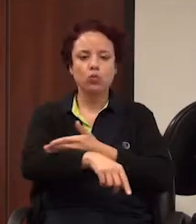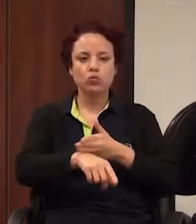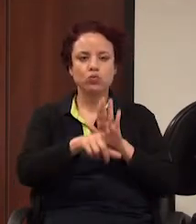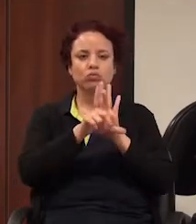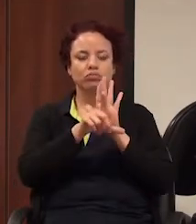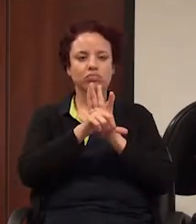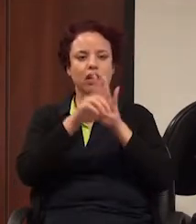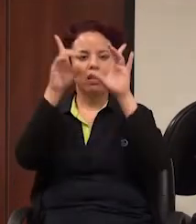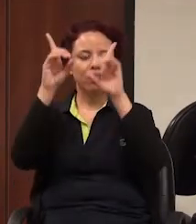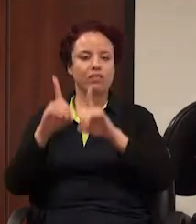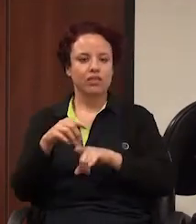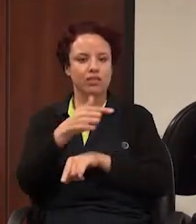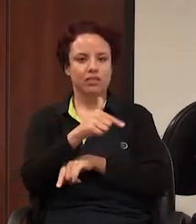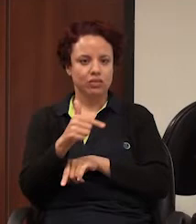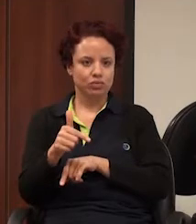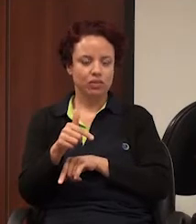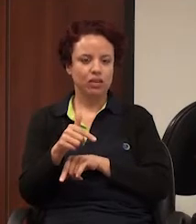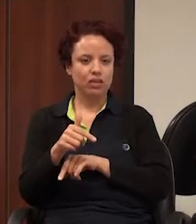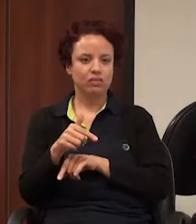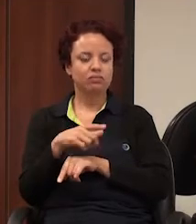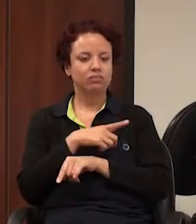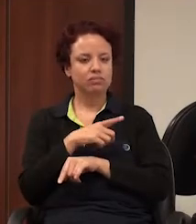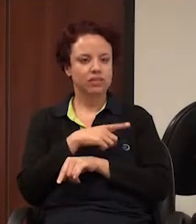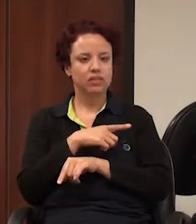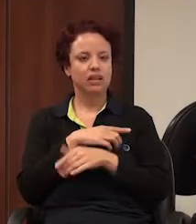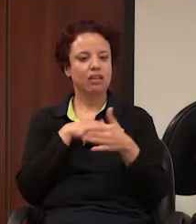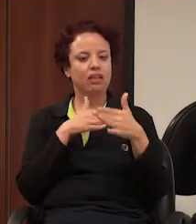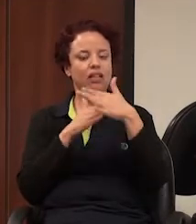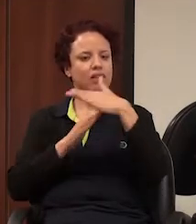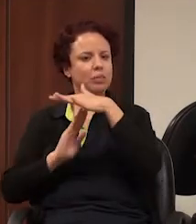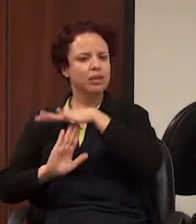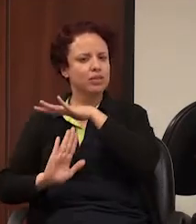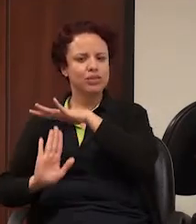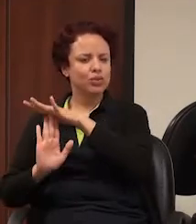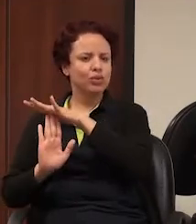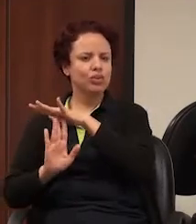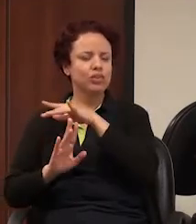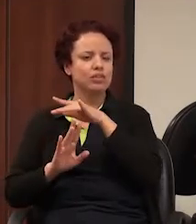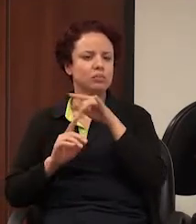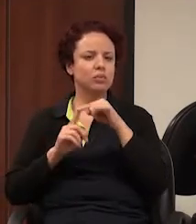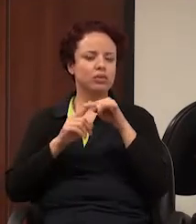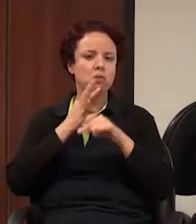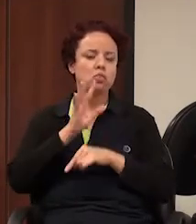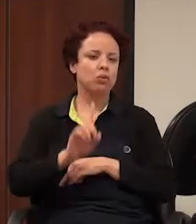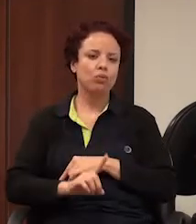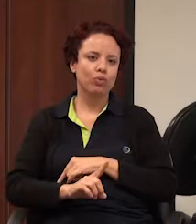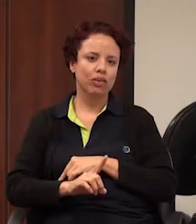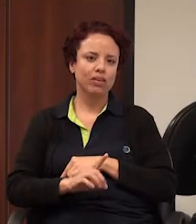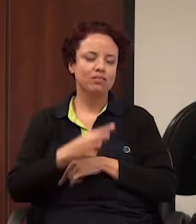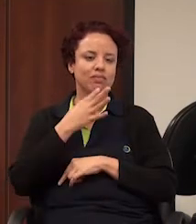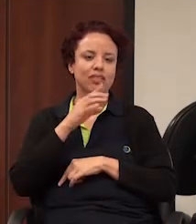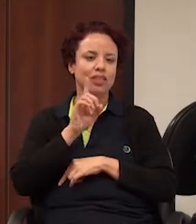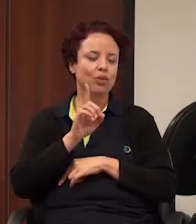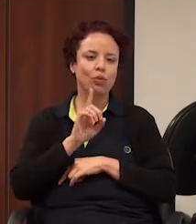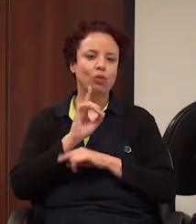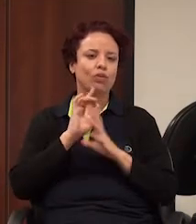da deficiência, né, tem as suas limitações de realmente conhecer o cabo a rabo daquilo